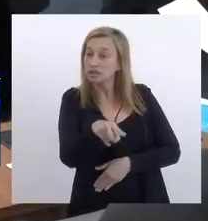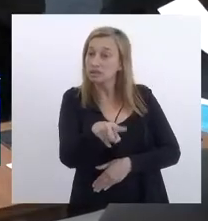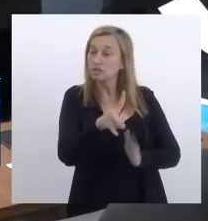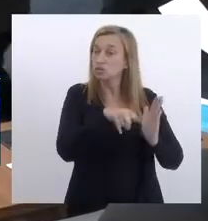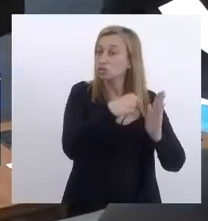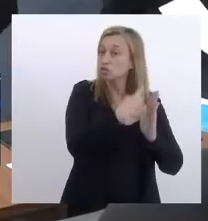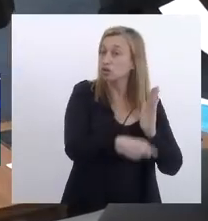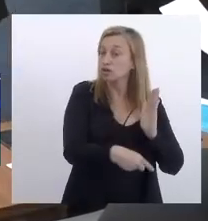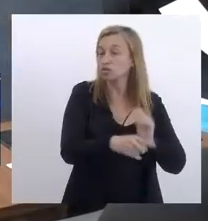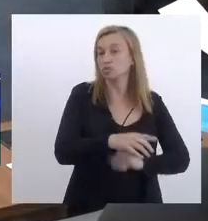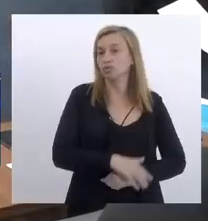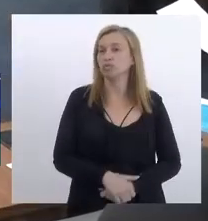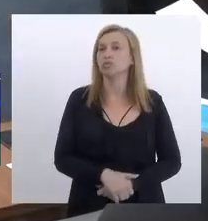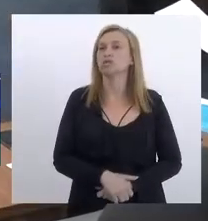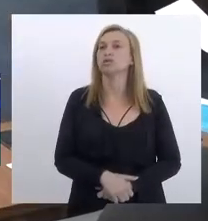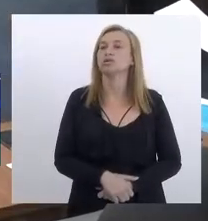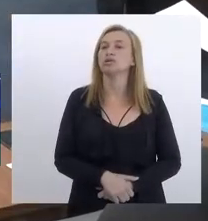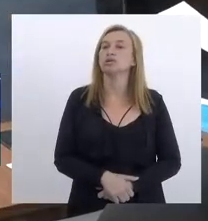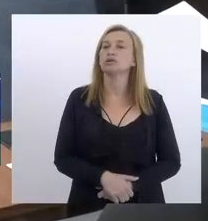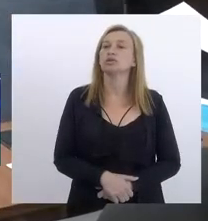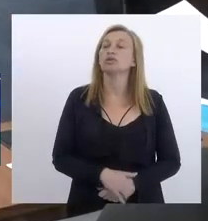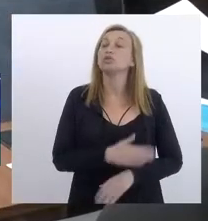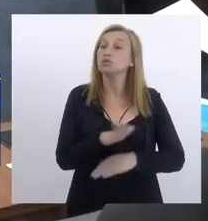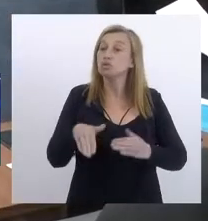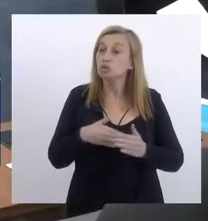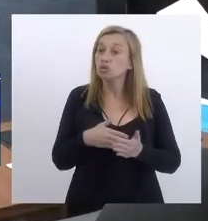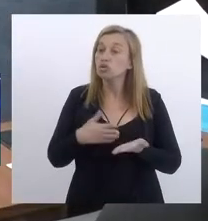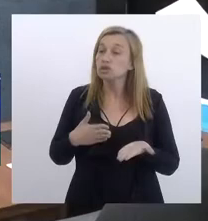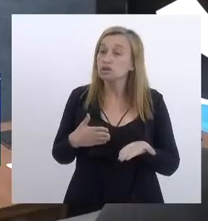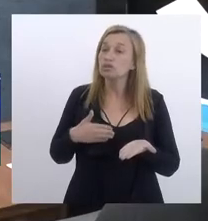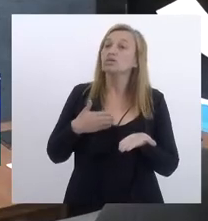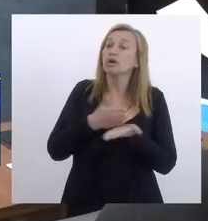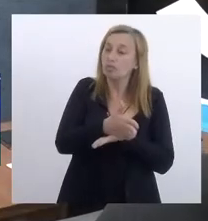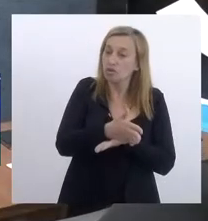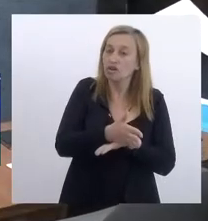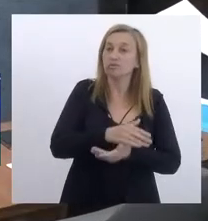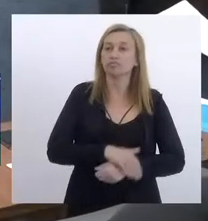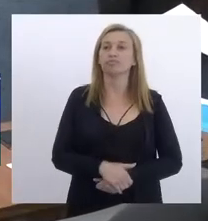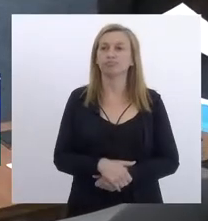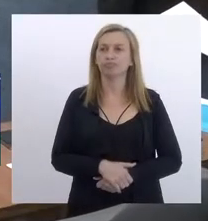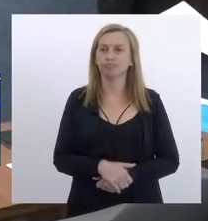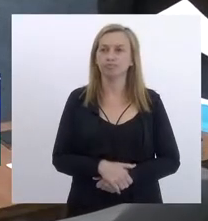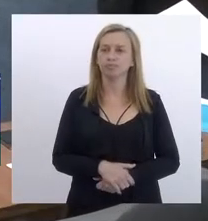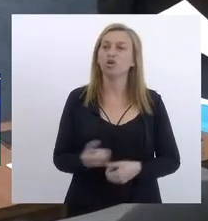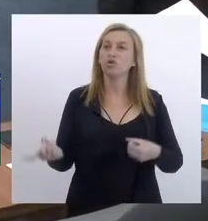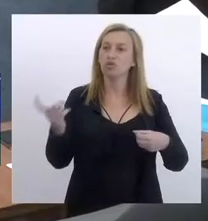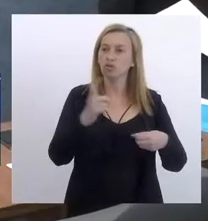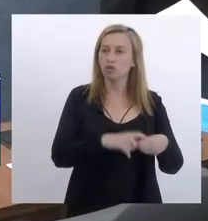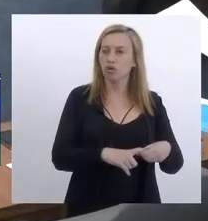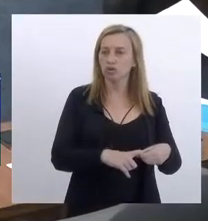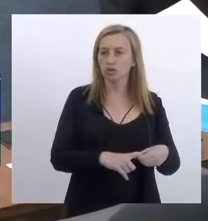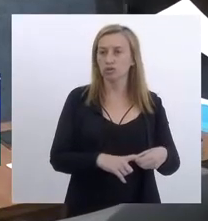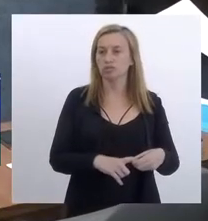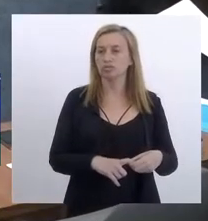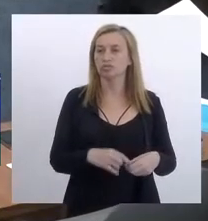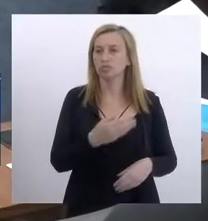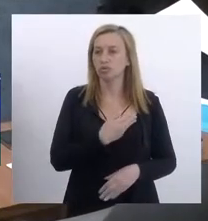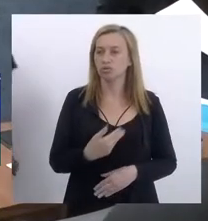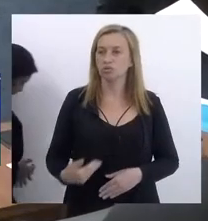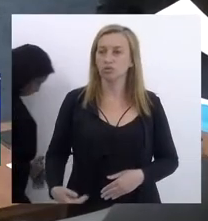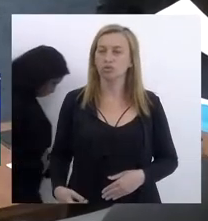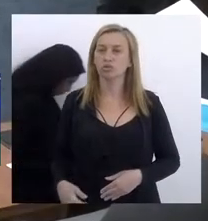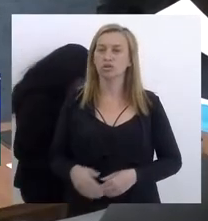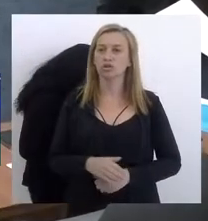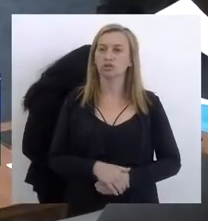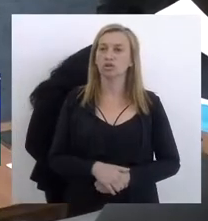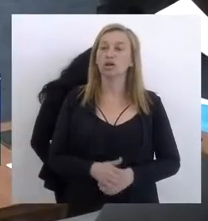dos vetos. Senhores que aprovam nessa comissão, aprovado. Retorna o governo,